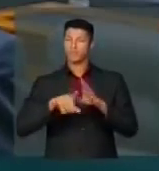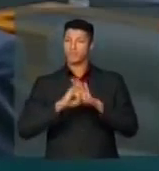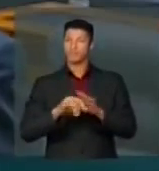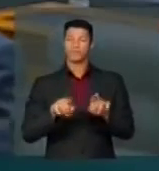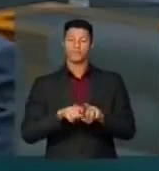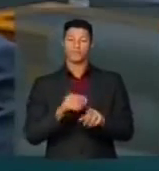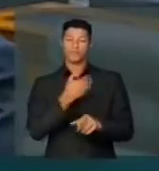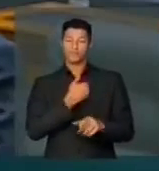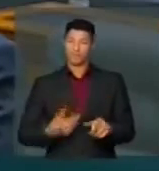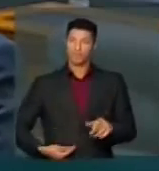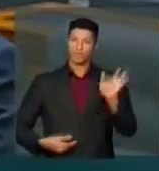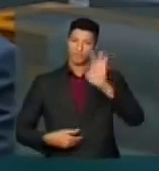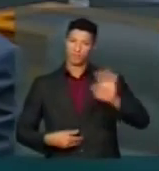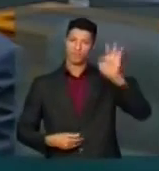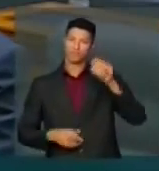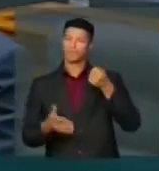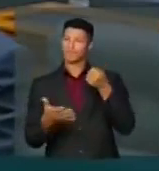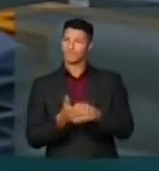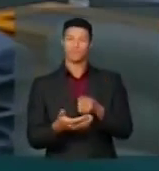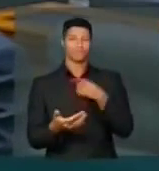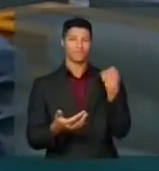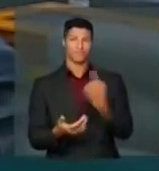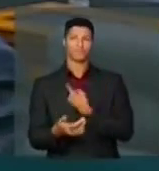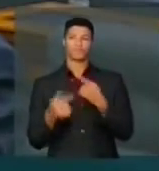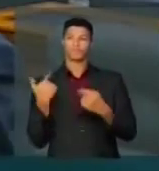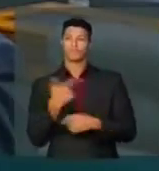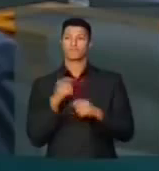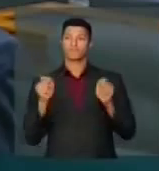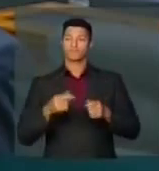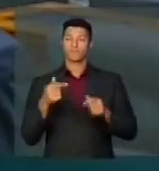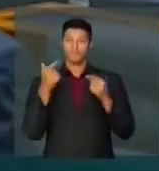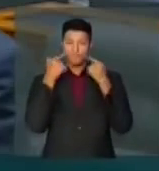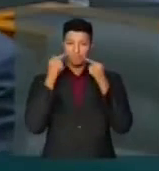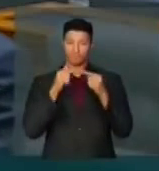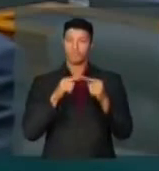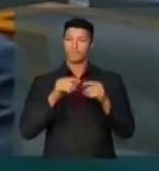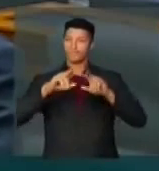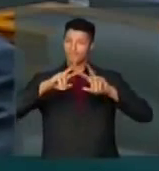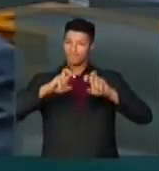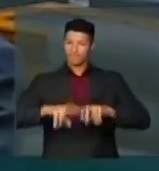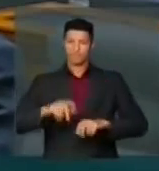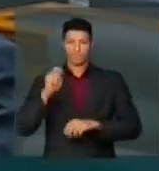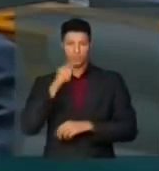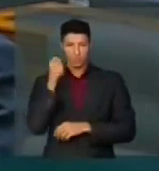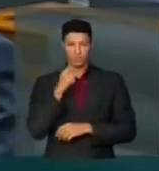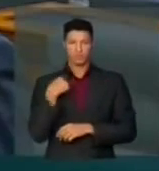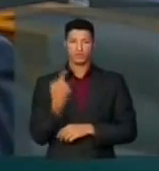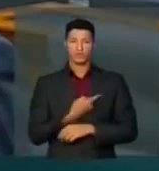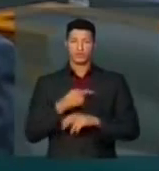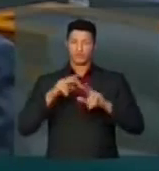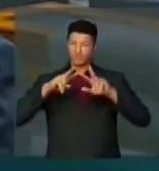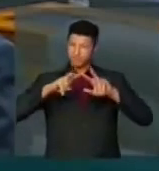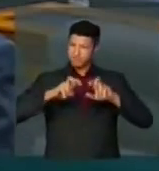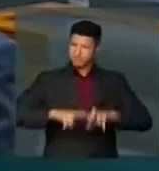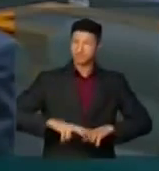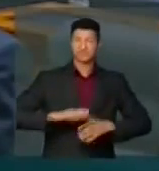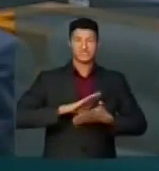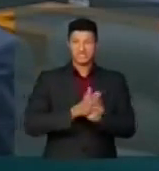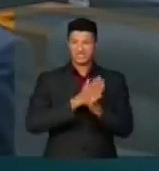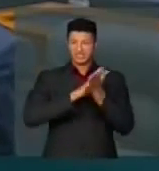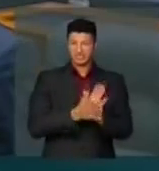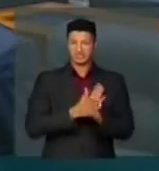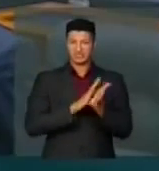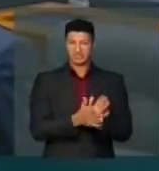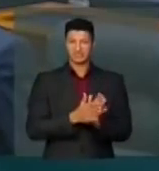Candir, o governo federal não pagou para nós e nós estamos em haver. Estão explorando o Rio Grande, estão explorando o